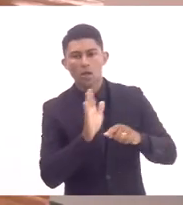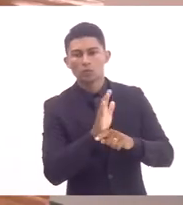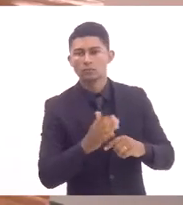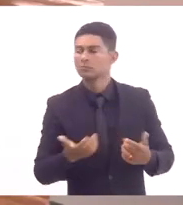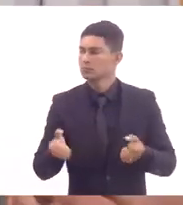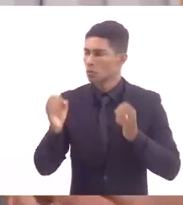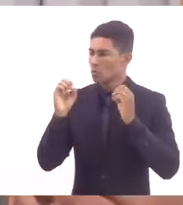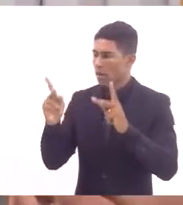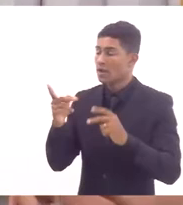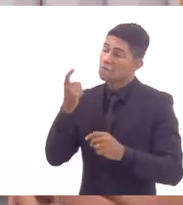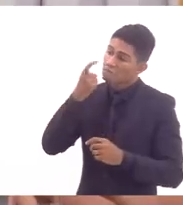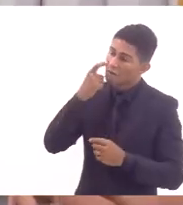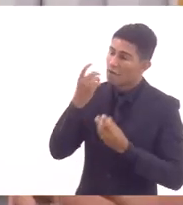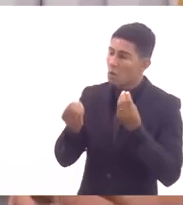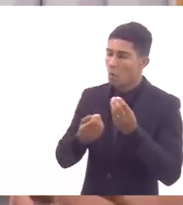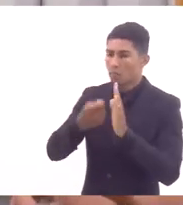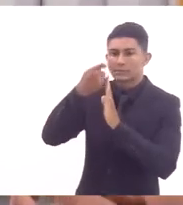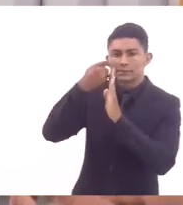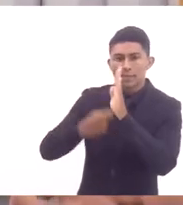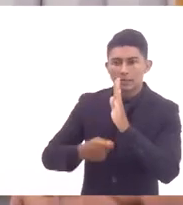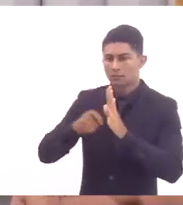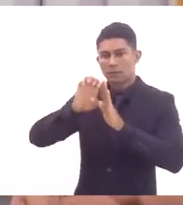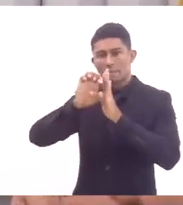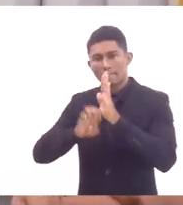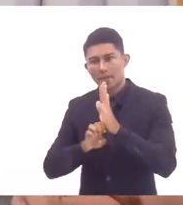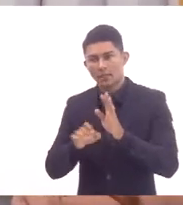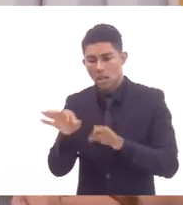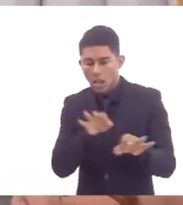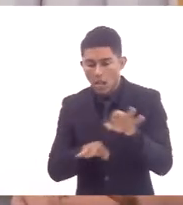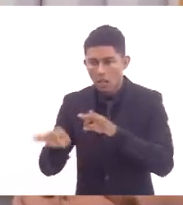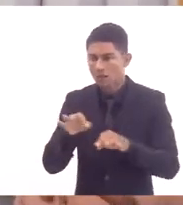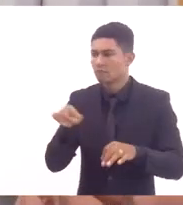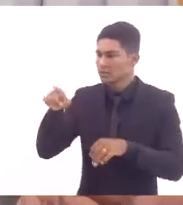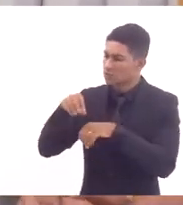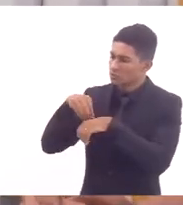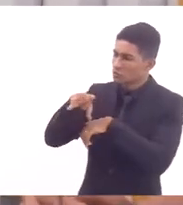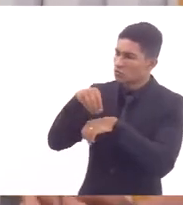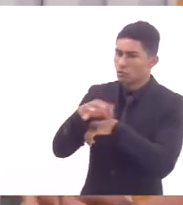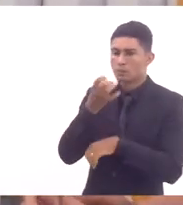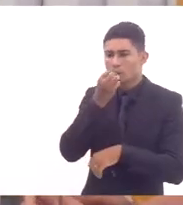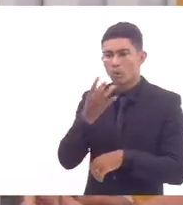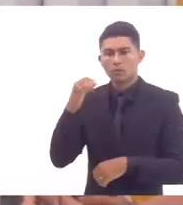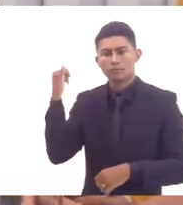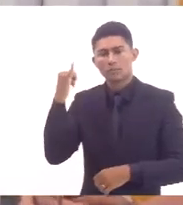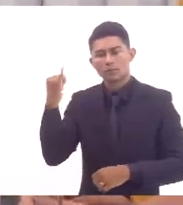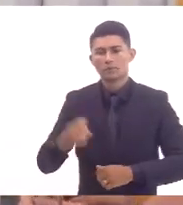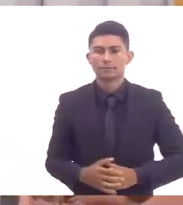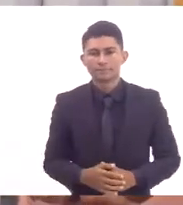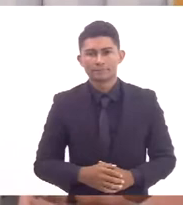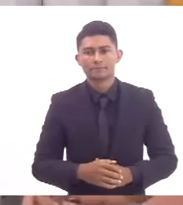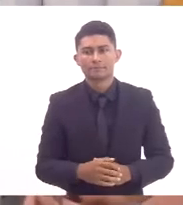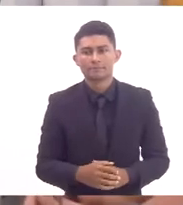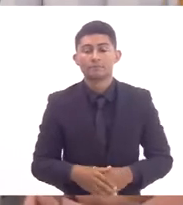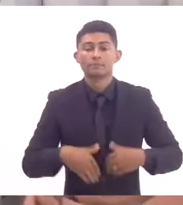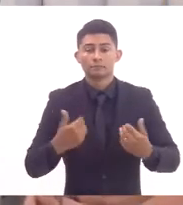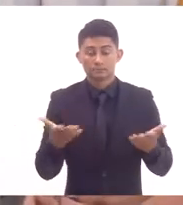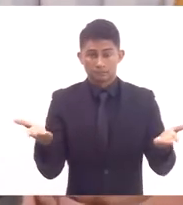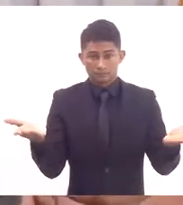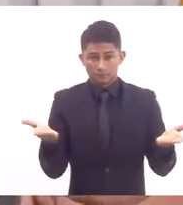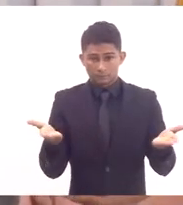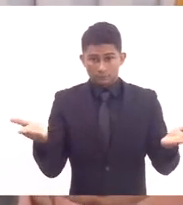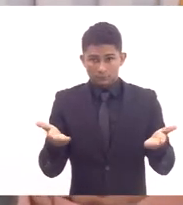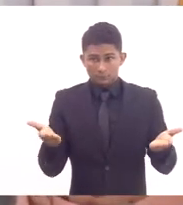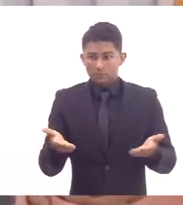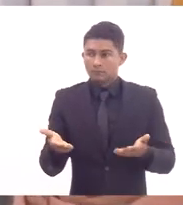vai colocar o projeto essa sua sugestão que me parece é muito importante bom muito bem então a seguir